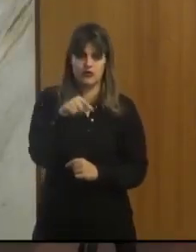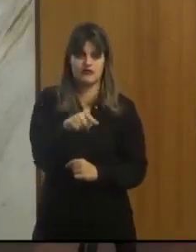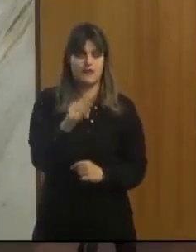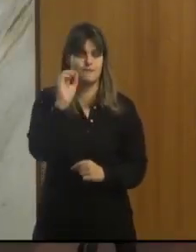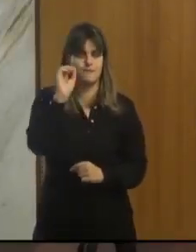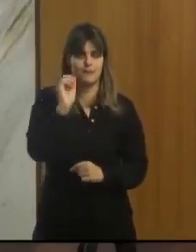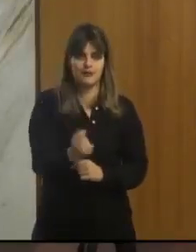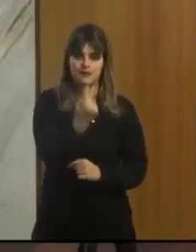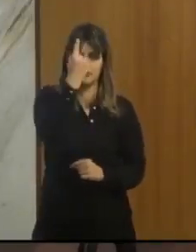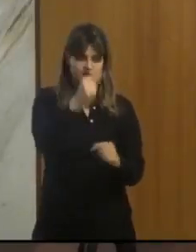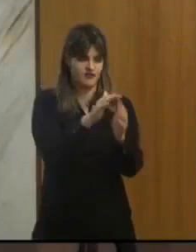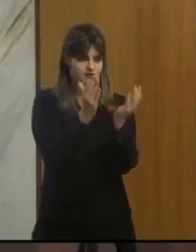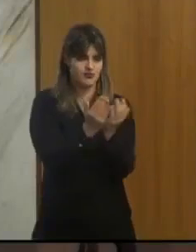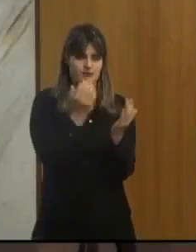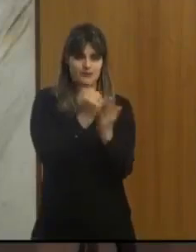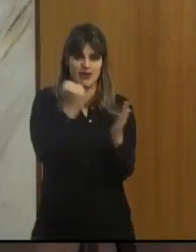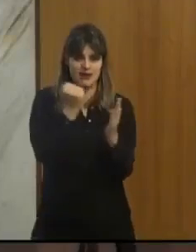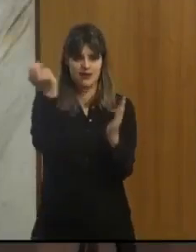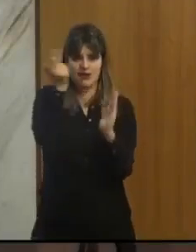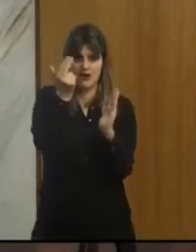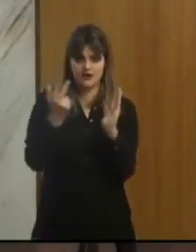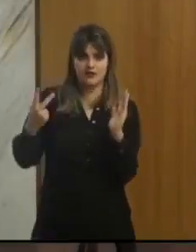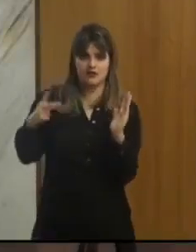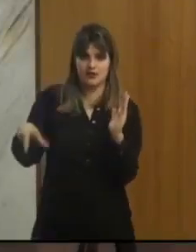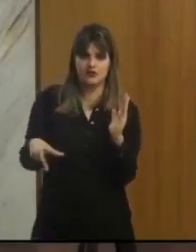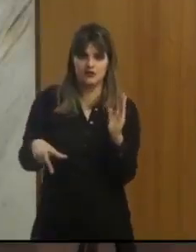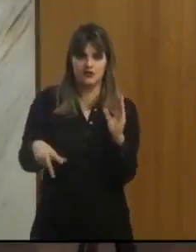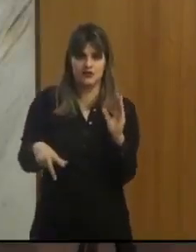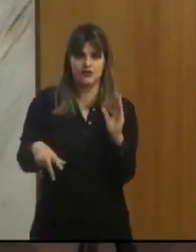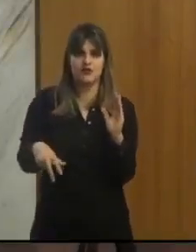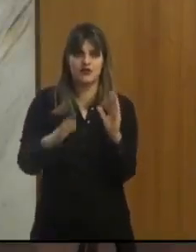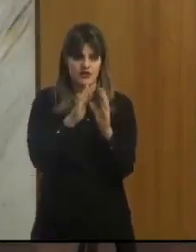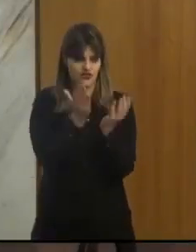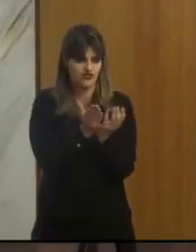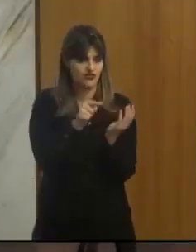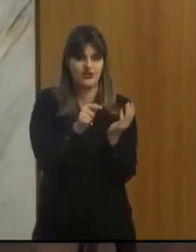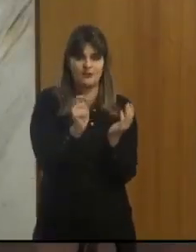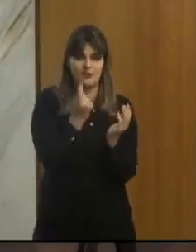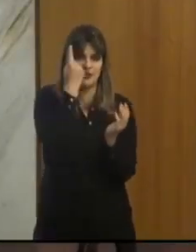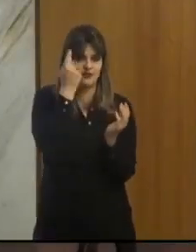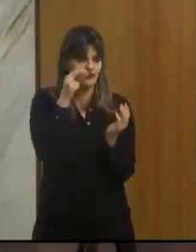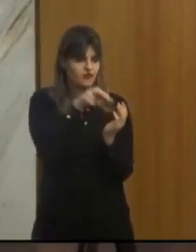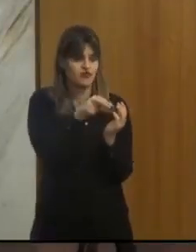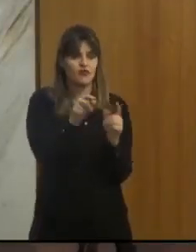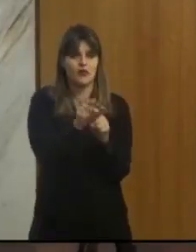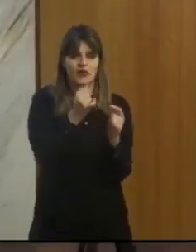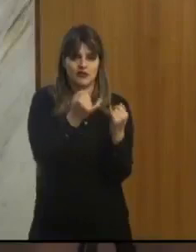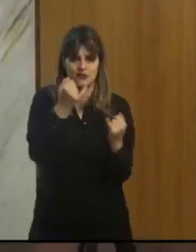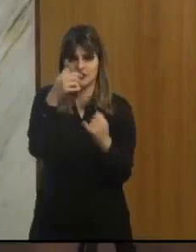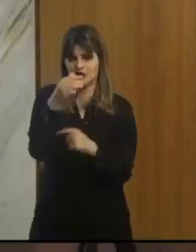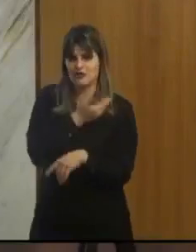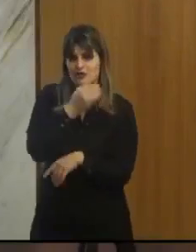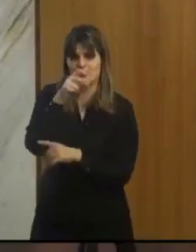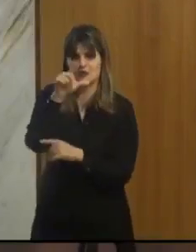marca existente na história da arte portuguesa da esfera armilar, daquilo que identifica Dom Manuel, ainda antes dele